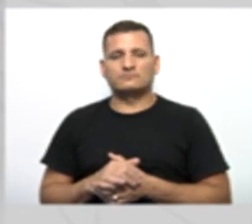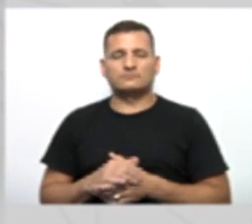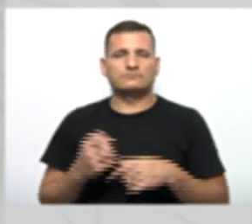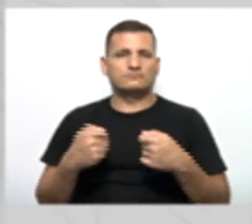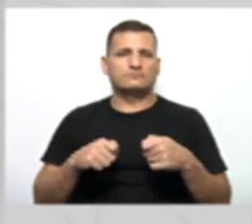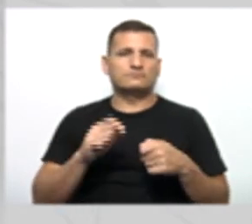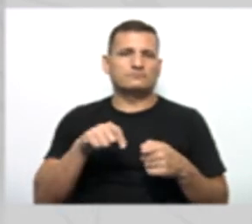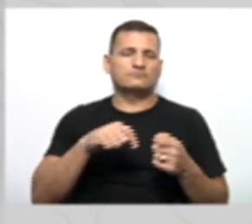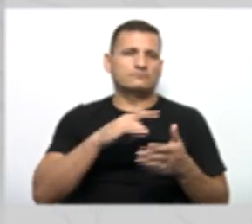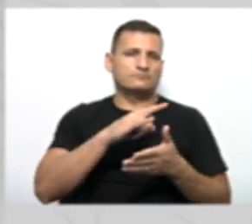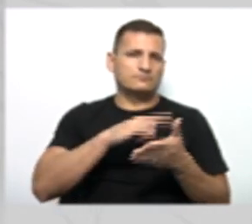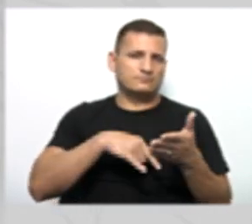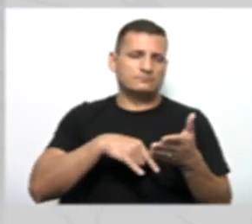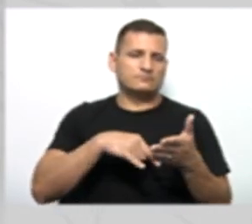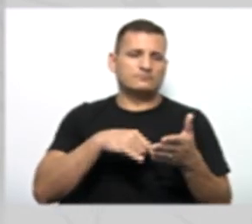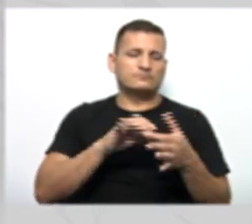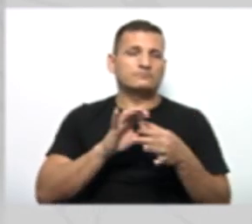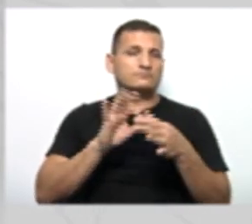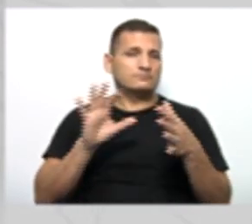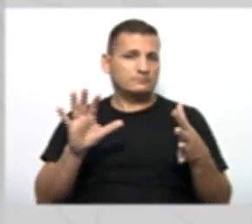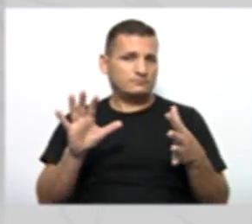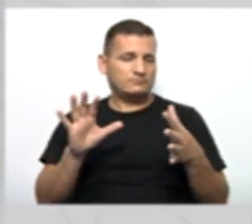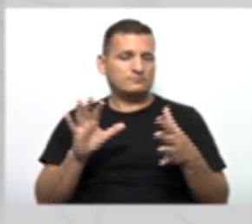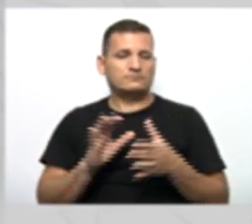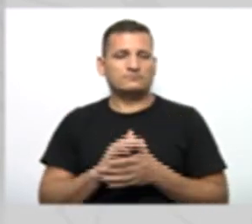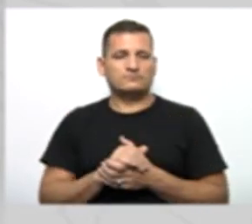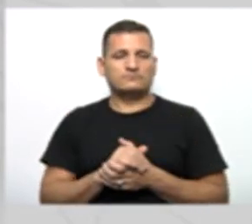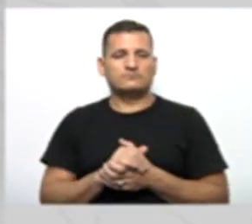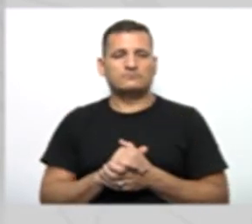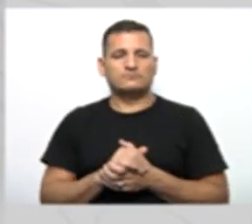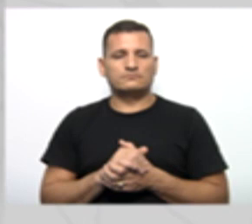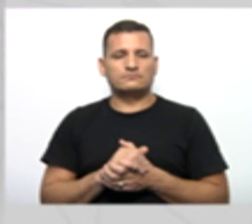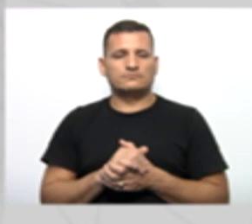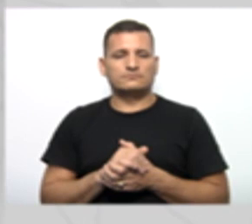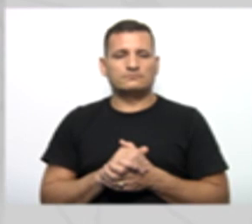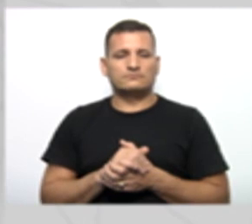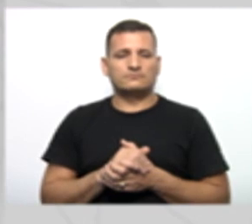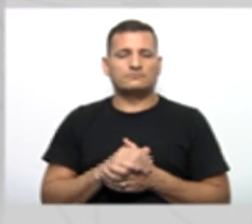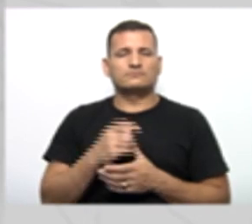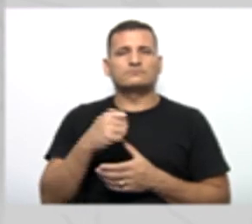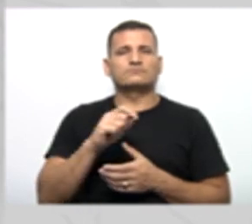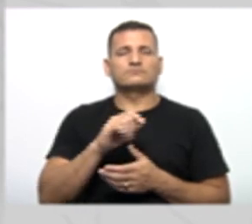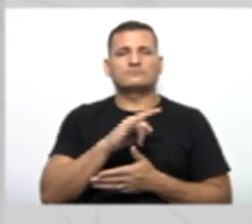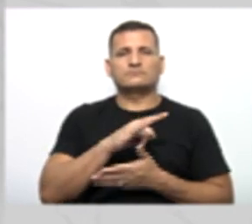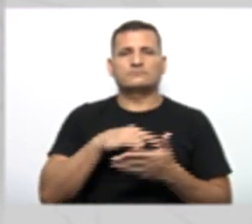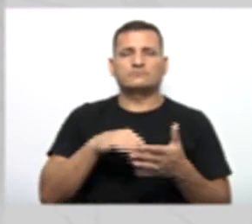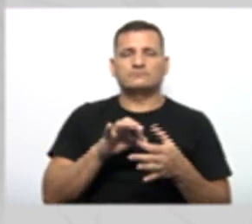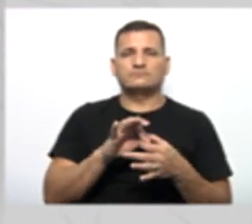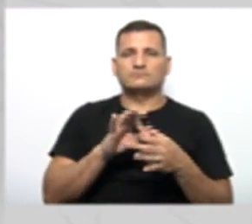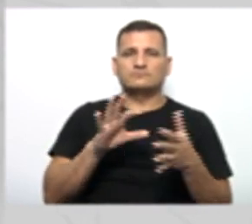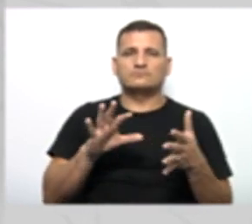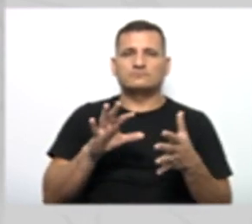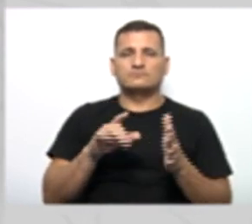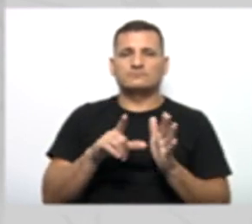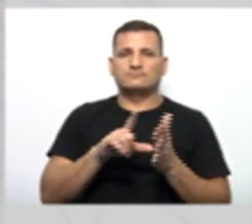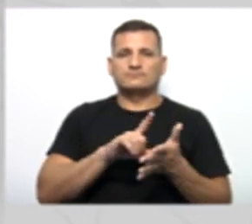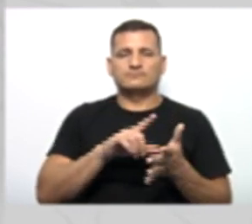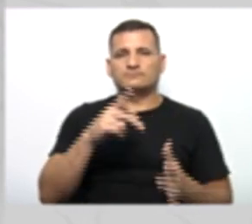da licença. Então, ele precisa de uma licença prévia. Essa licença